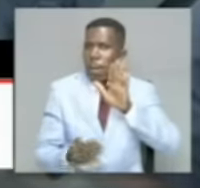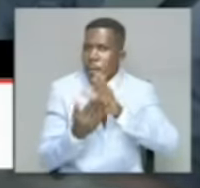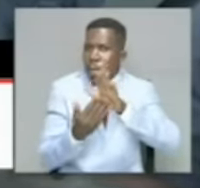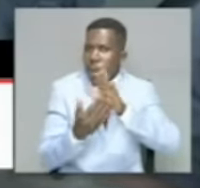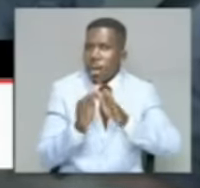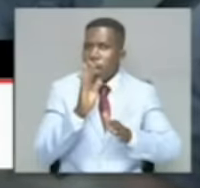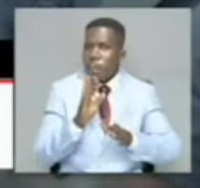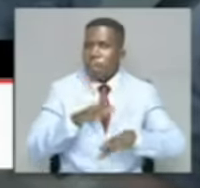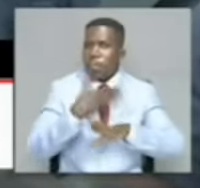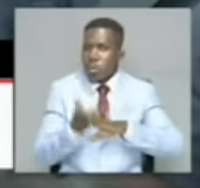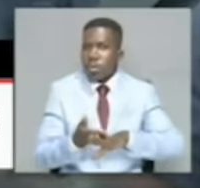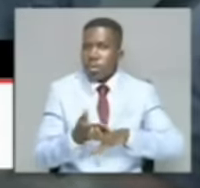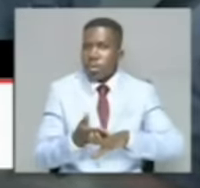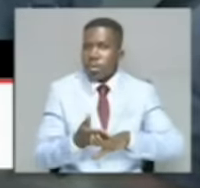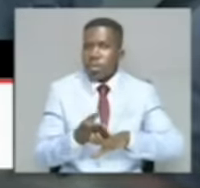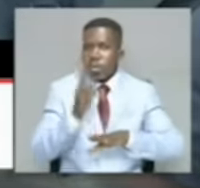deixa